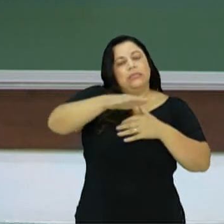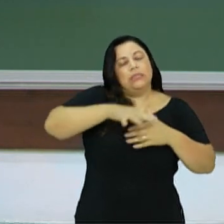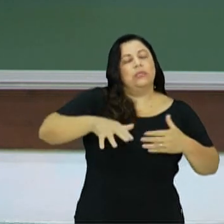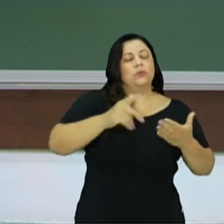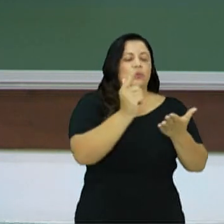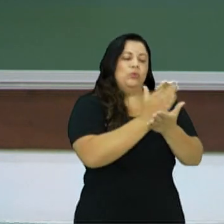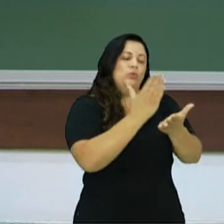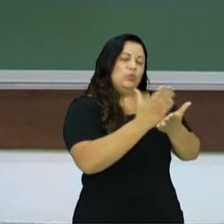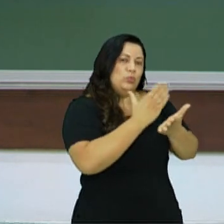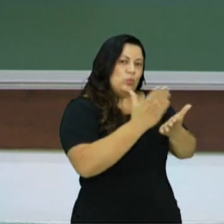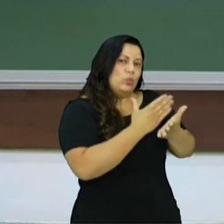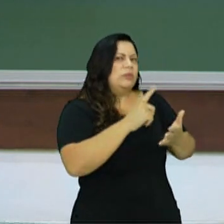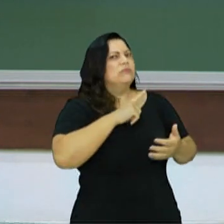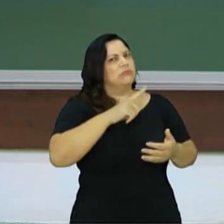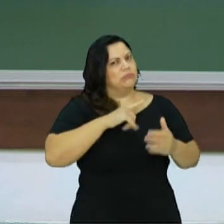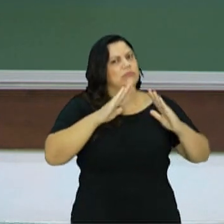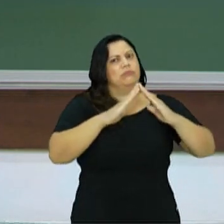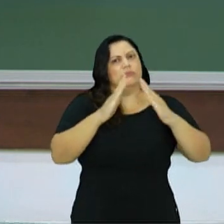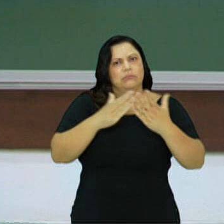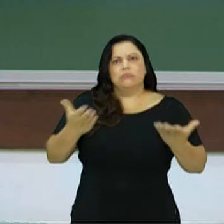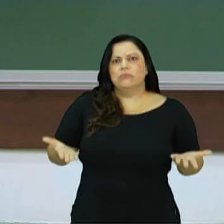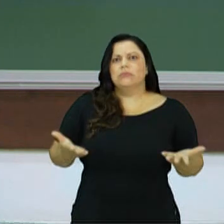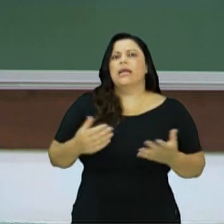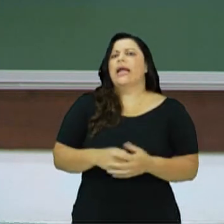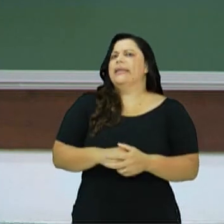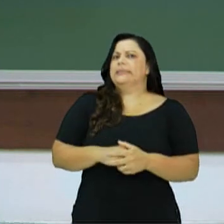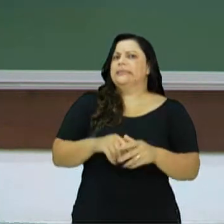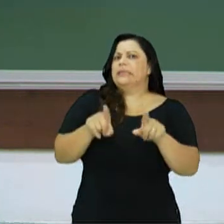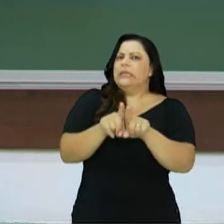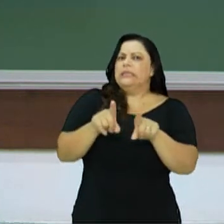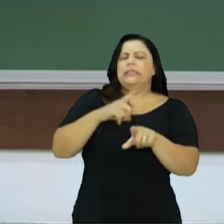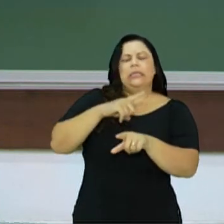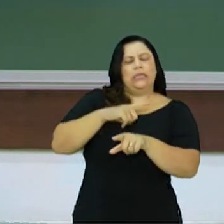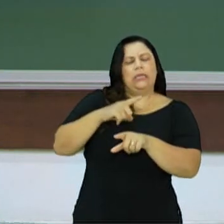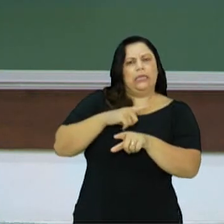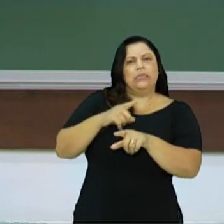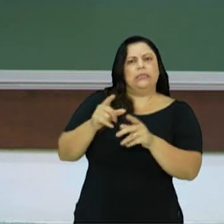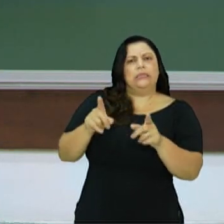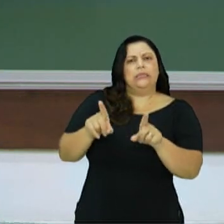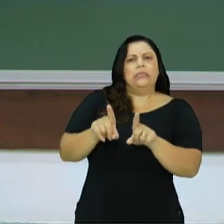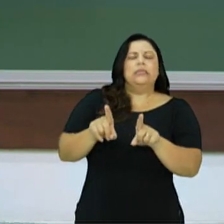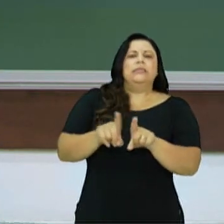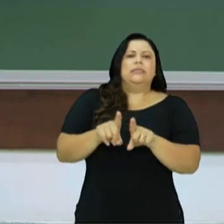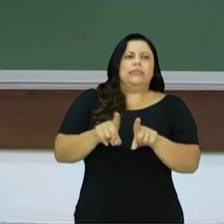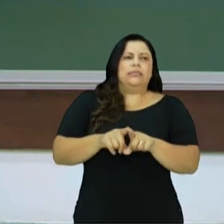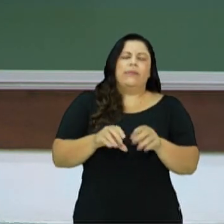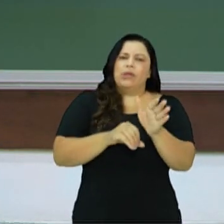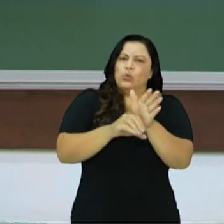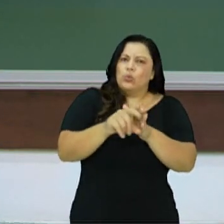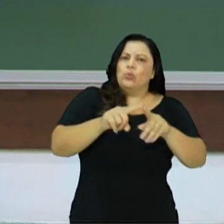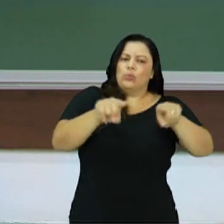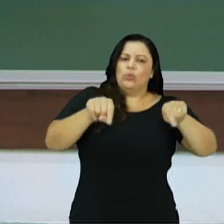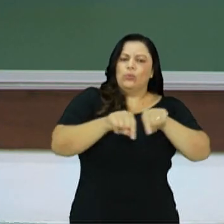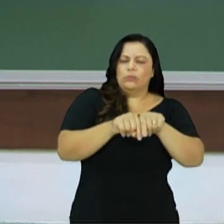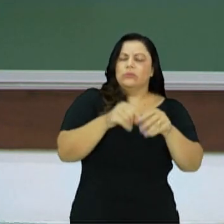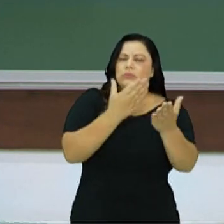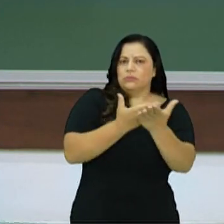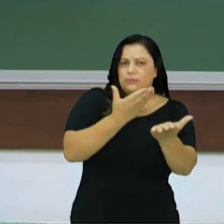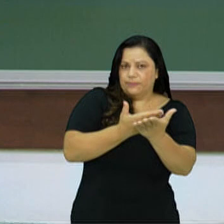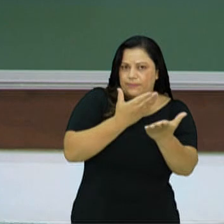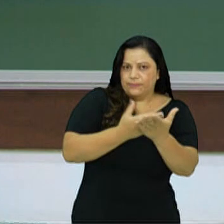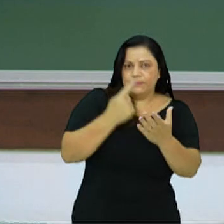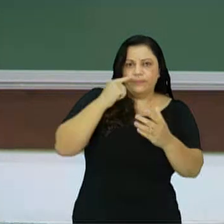Você tem em casa, você recebeu no começo do ano, mas também tem uma versão digital que você vai ter lá no Google Classroom, lá na plataforma,